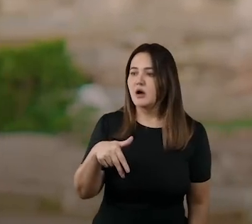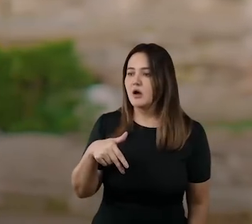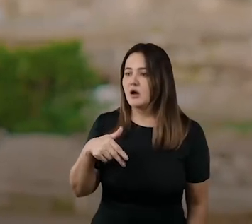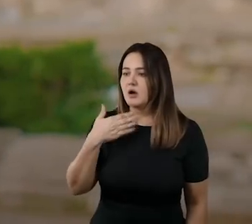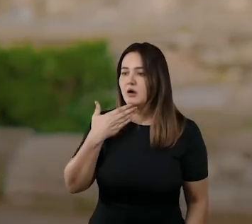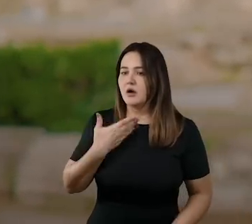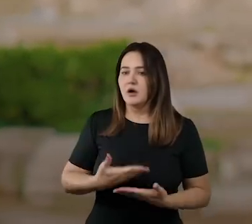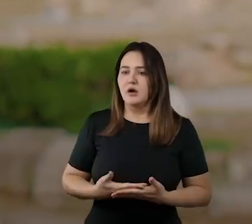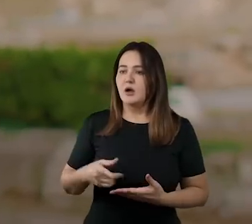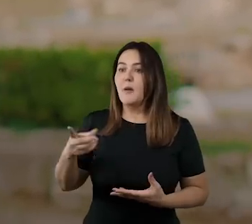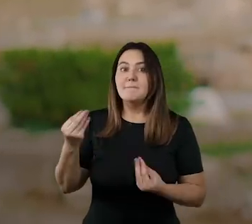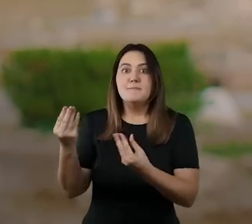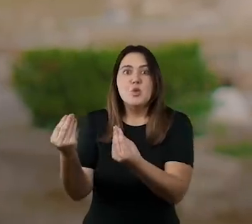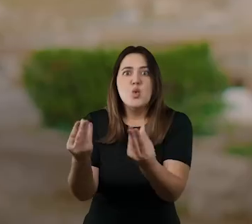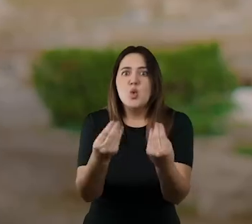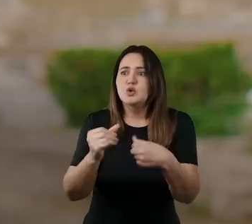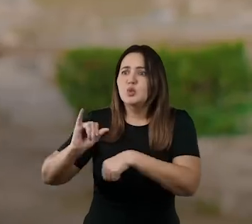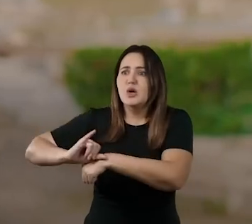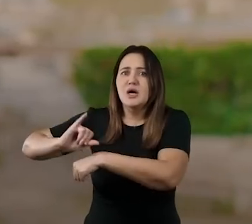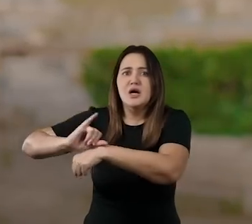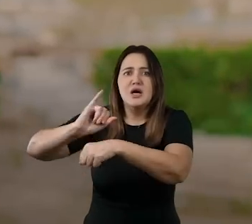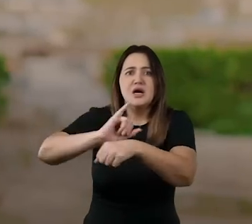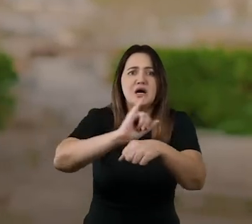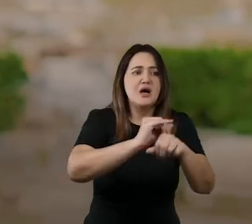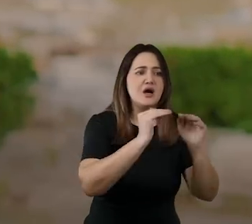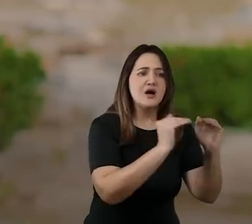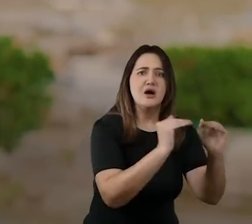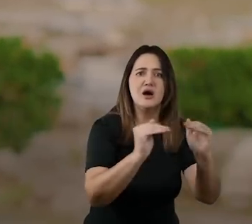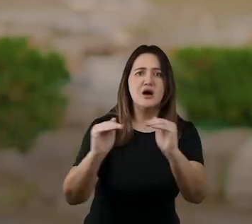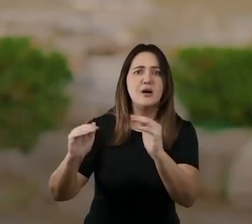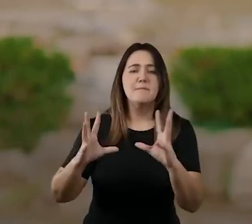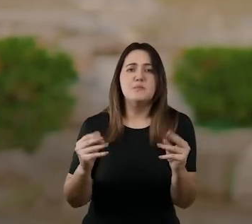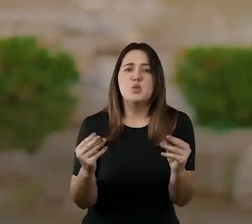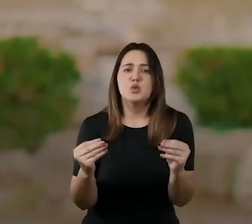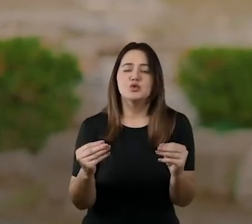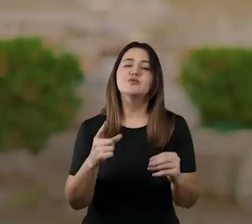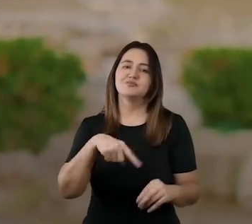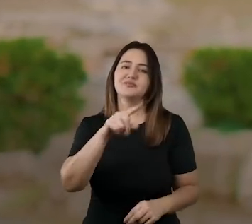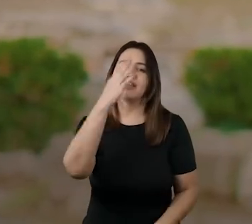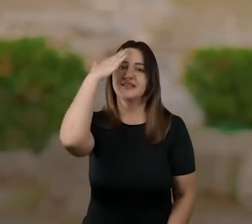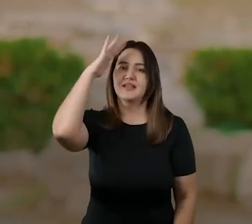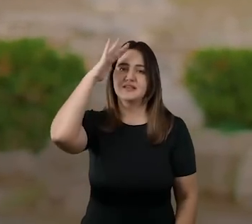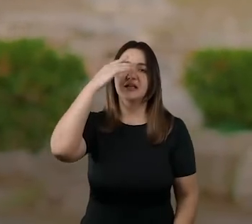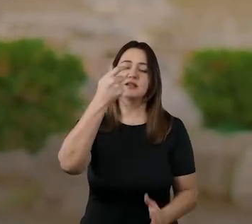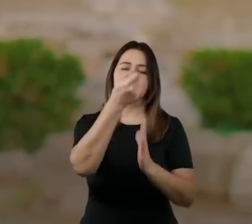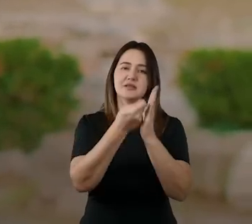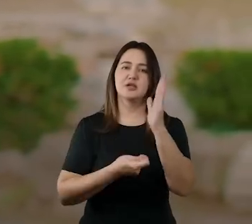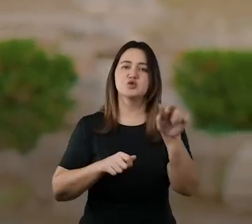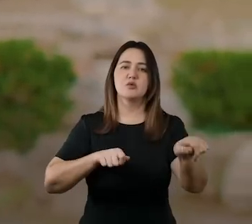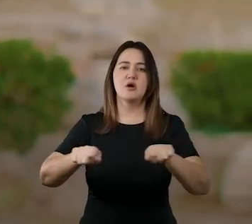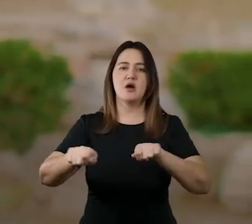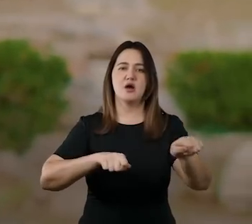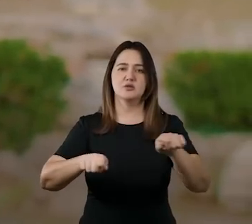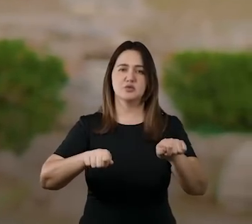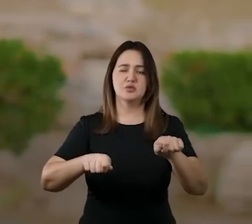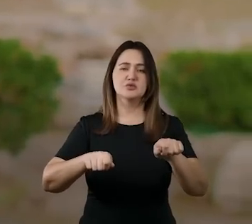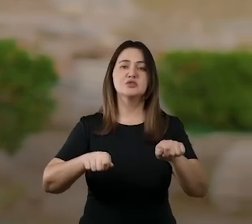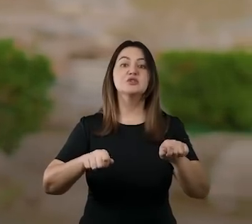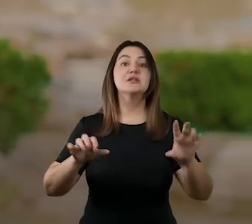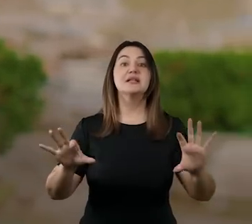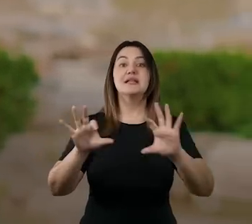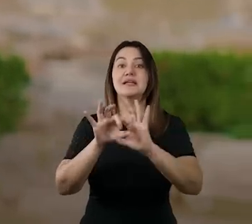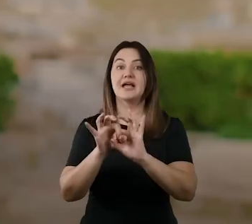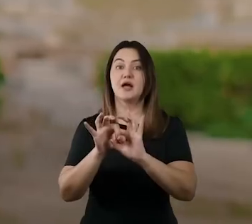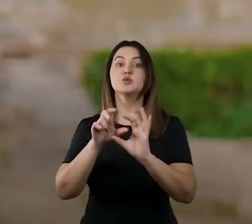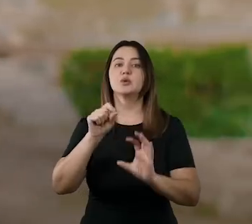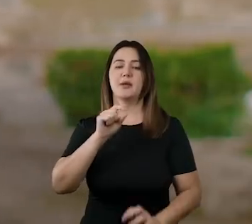nesse lugar naquele tempo. Você entenderá uma passagem específica do livro de Atos dos Apóstolos que tem a ver com a pregação de